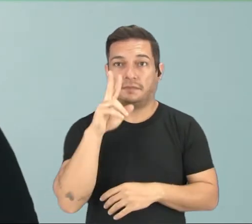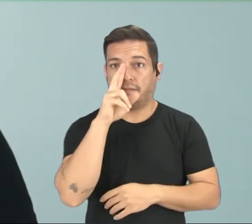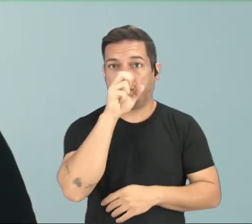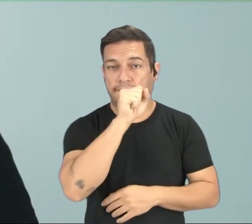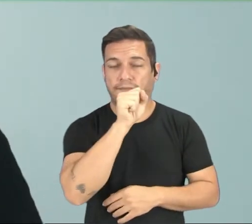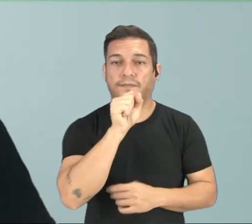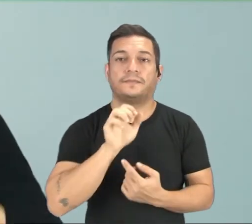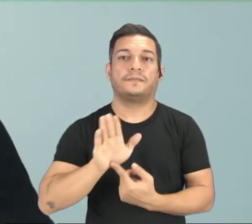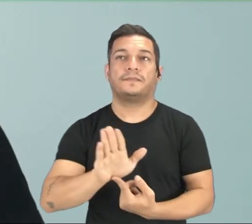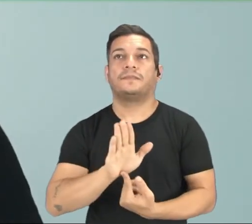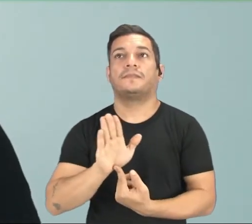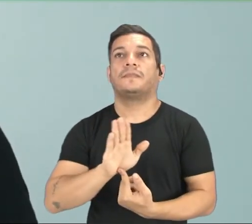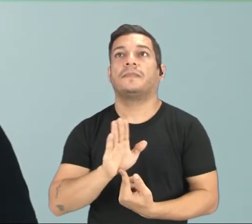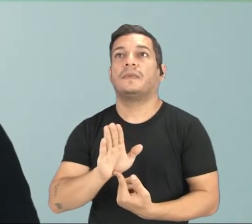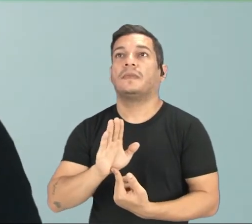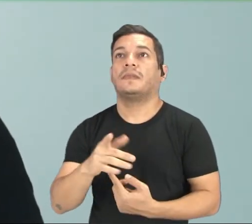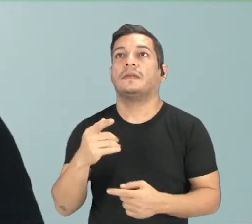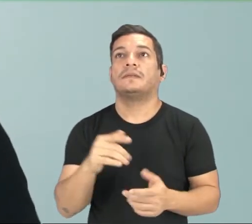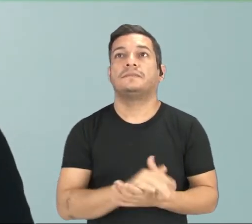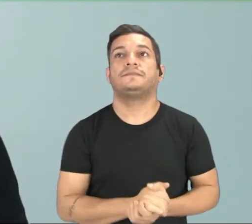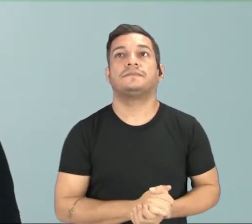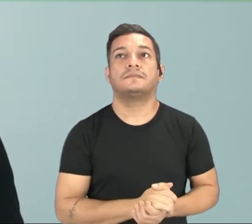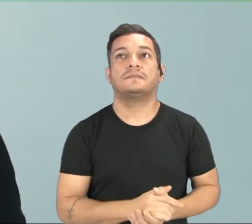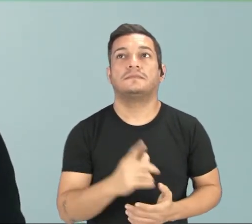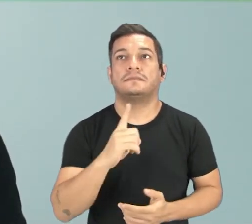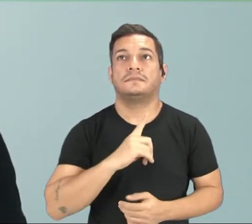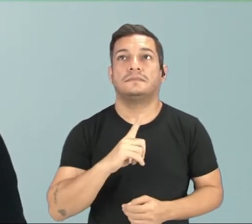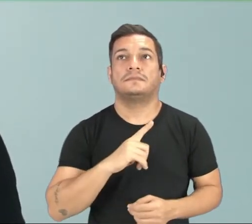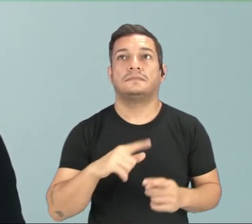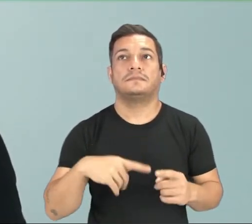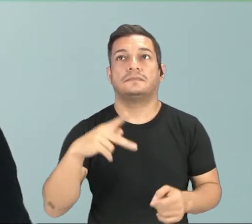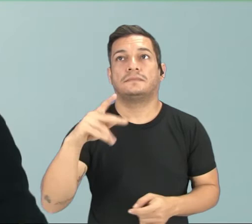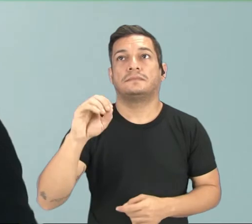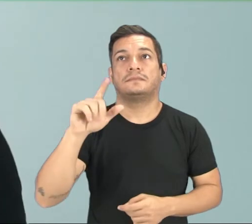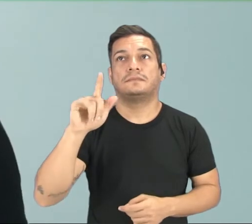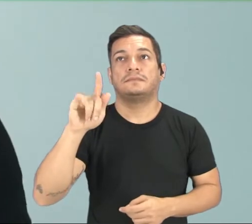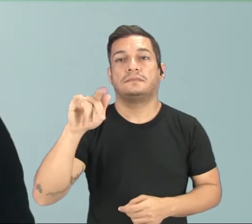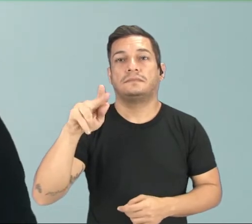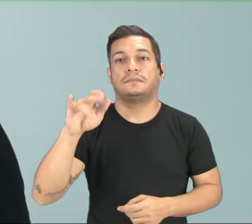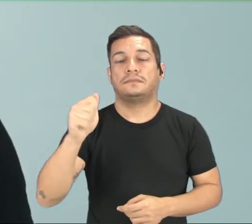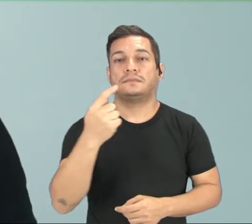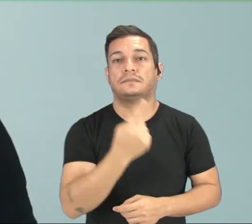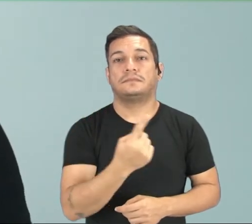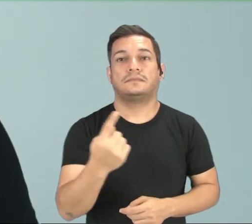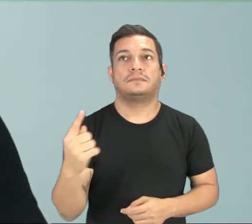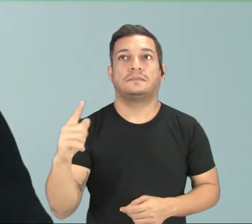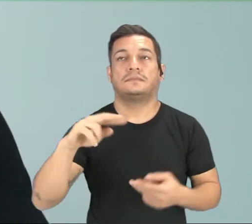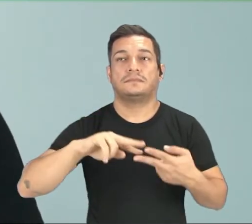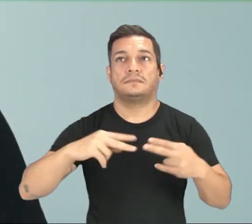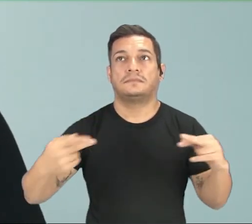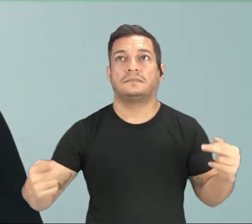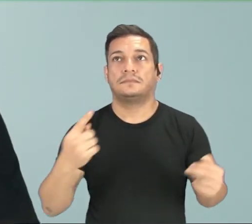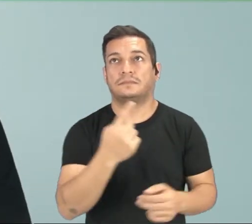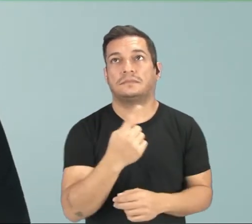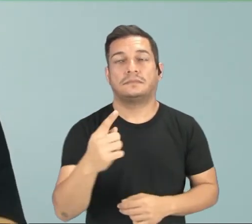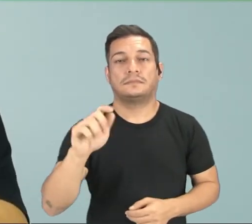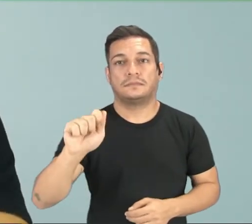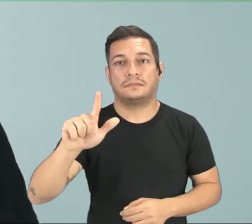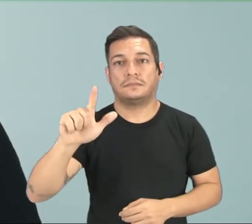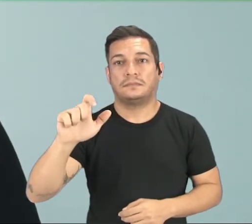ser expressa em níveis também. E quando eu tenho a poligenia, cada gene, cada